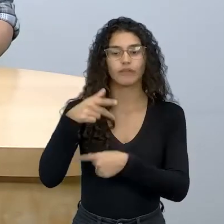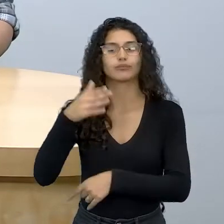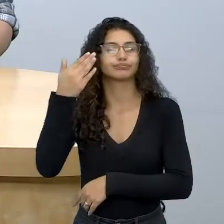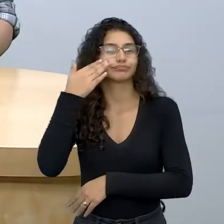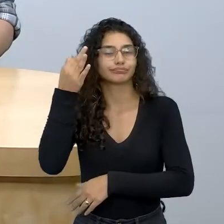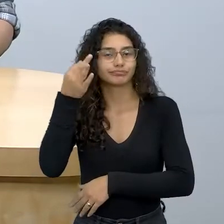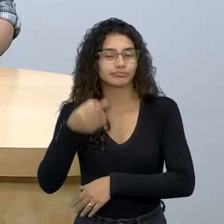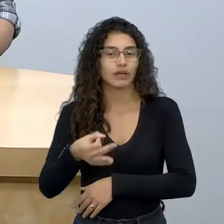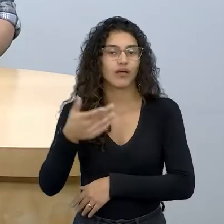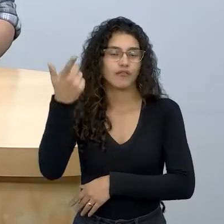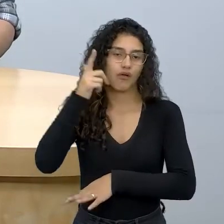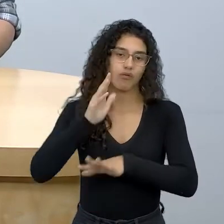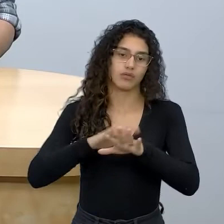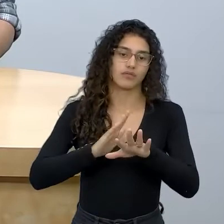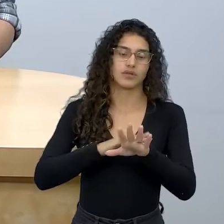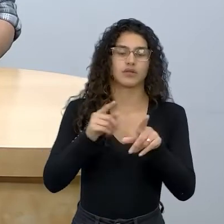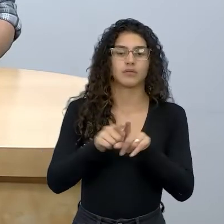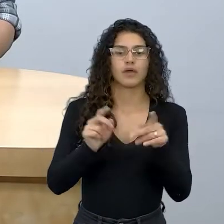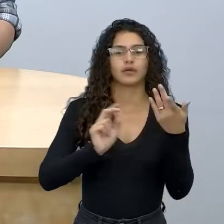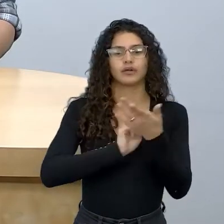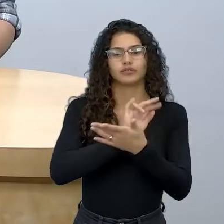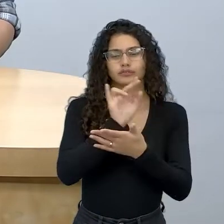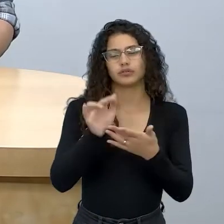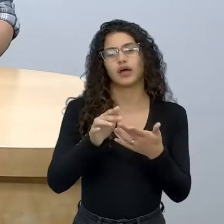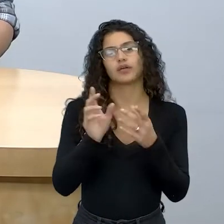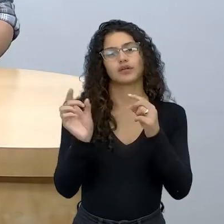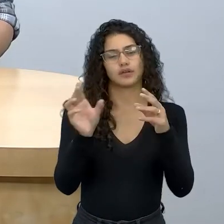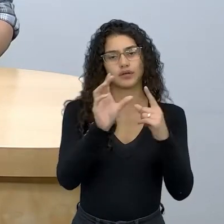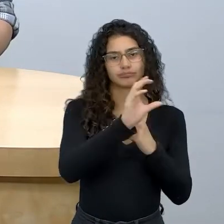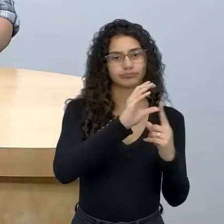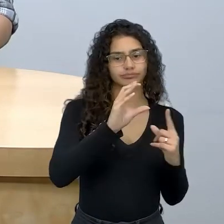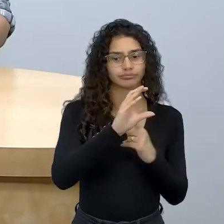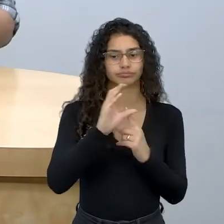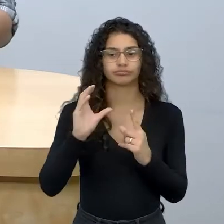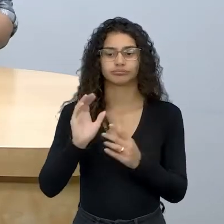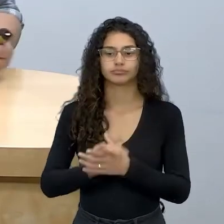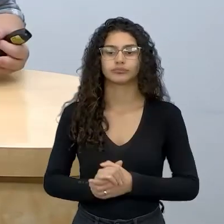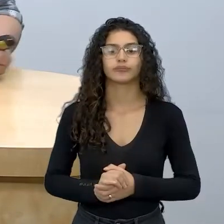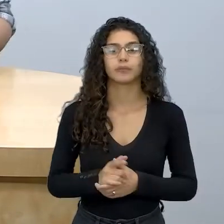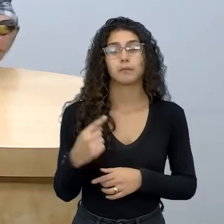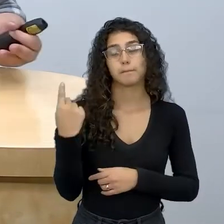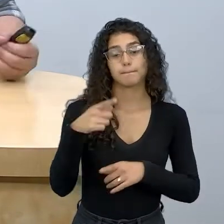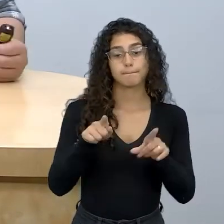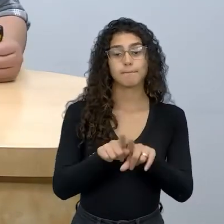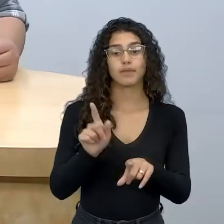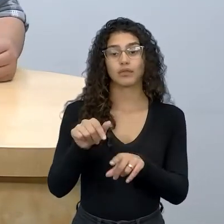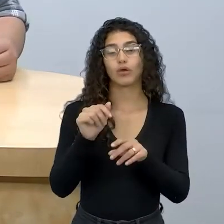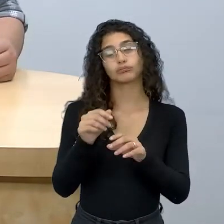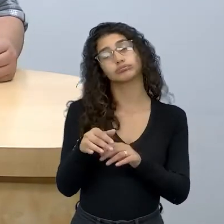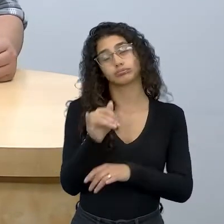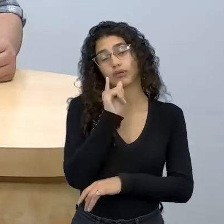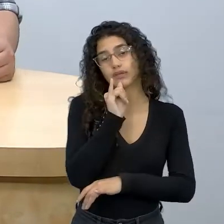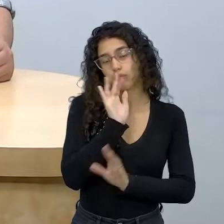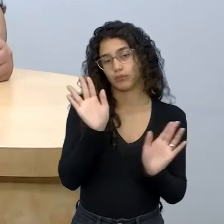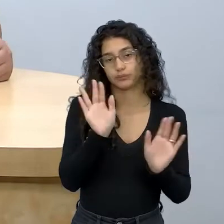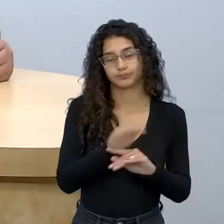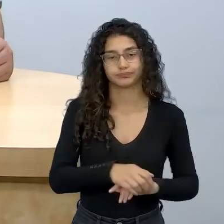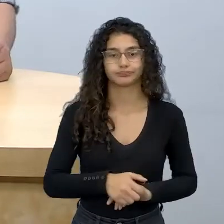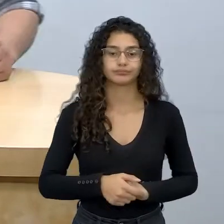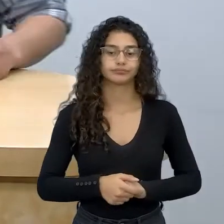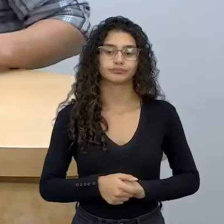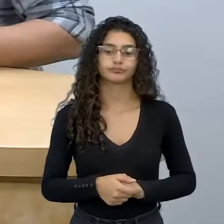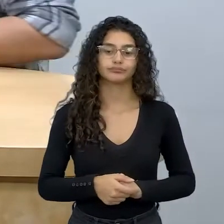vai conseguir conquistar muitos e muitos clientes, tá? E que no nosso caso é só uma simulação, logicamente, tá